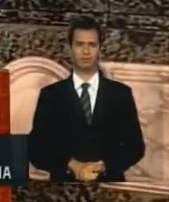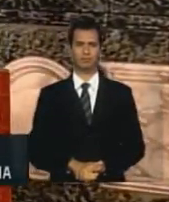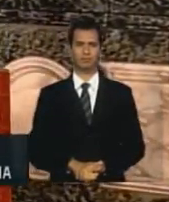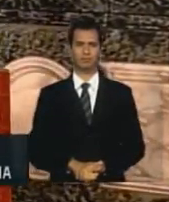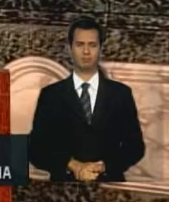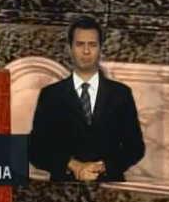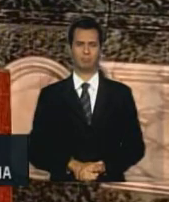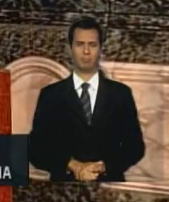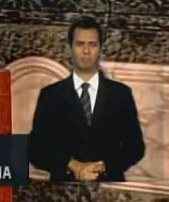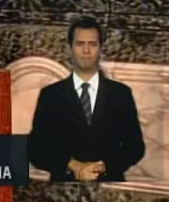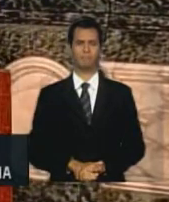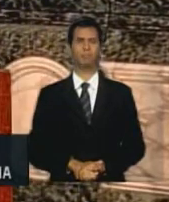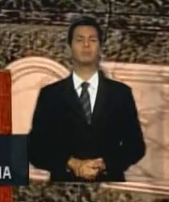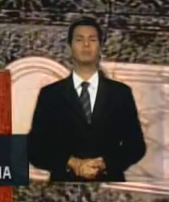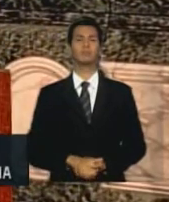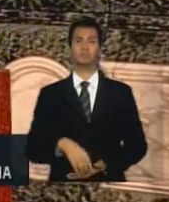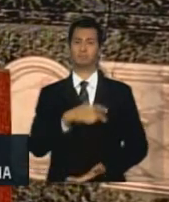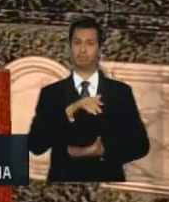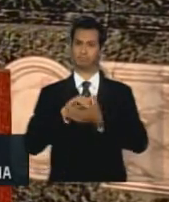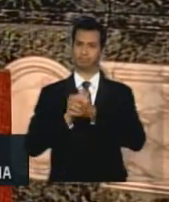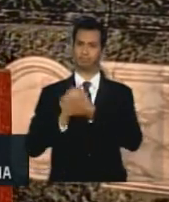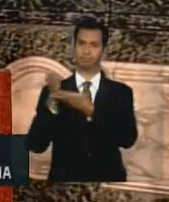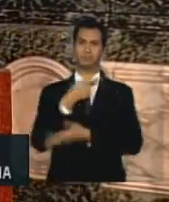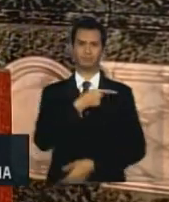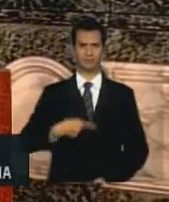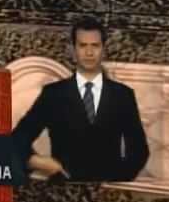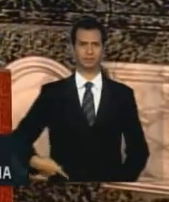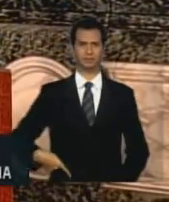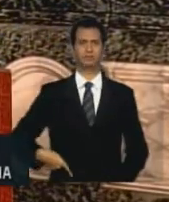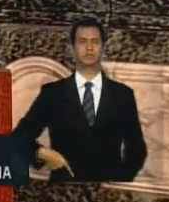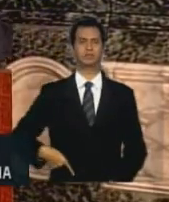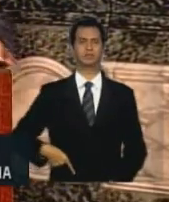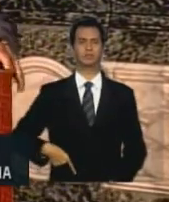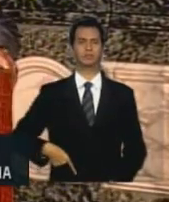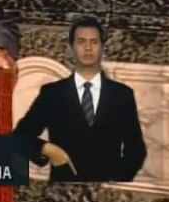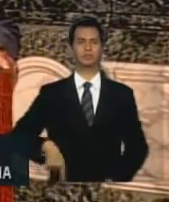Excelentíssima senhora presidenta da República,